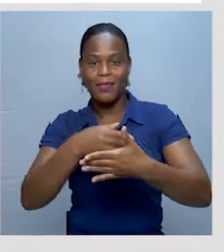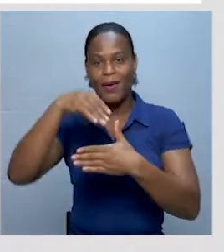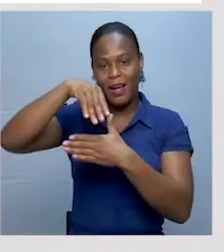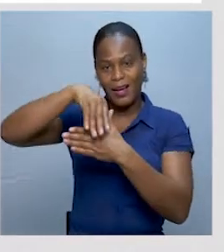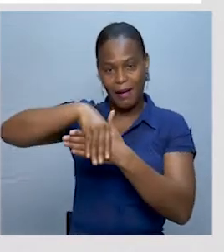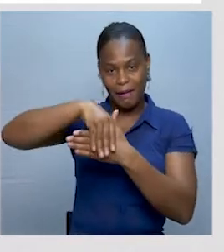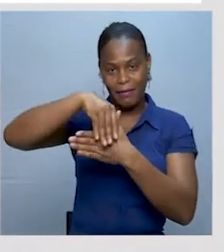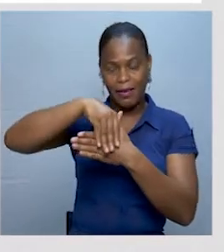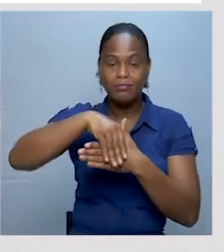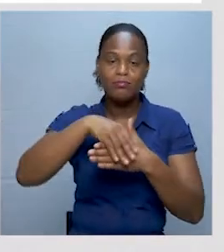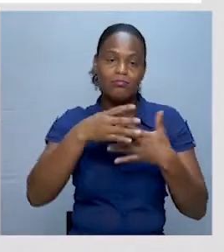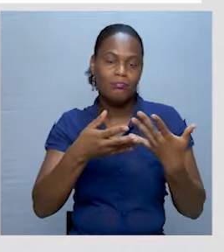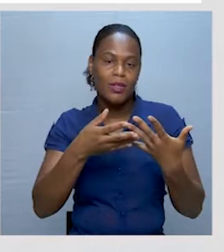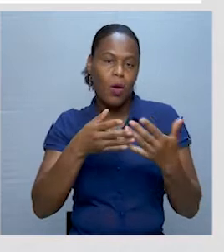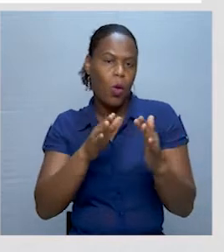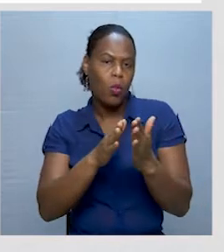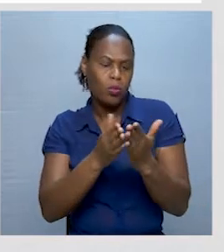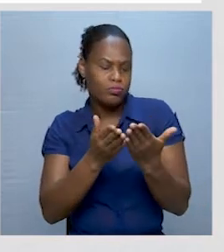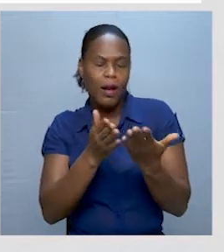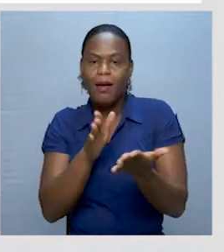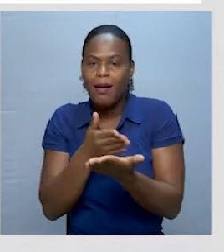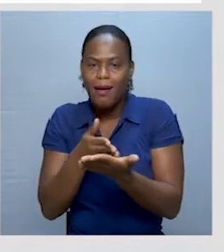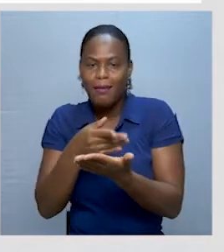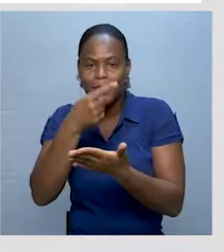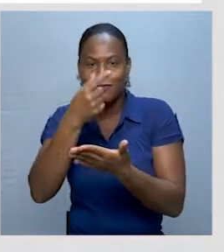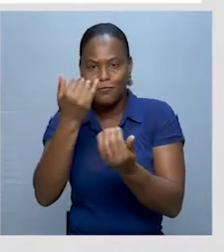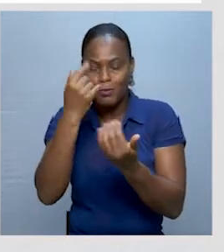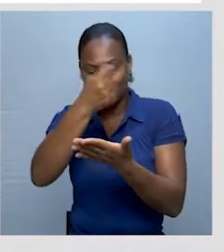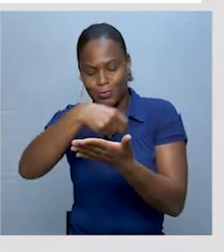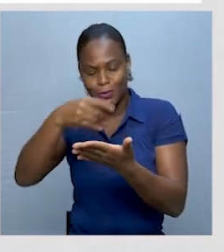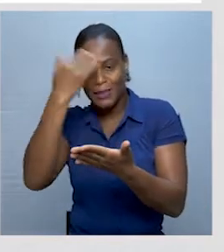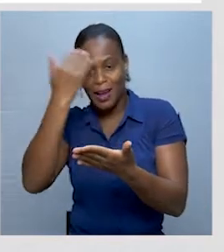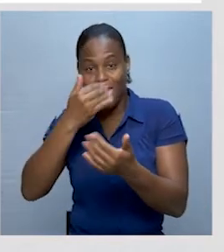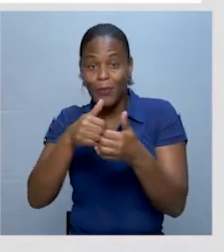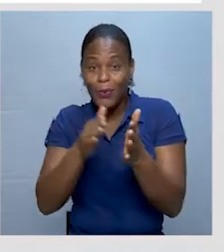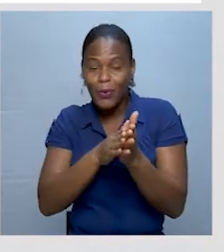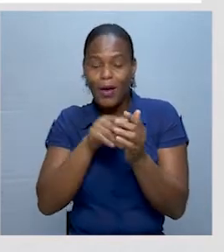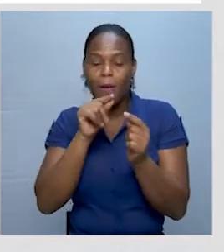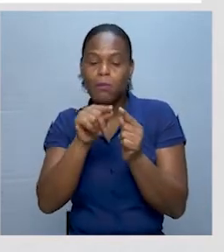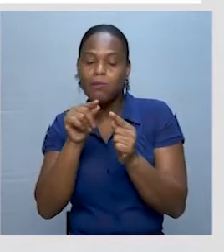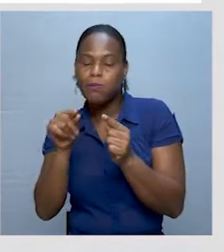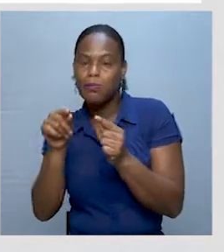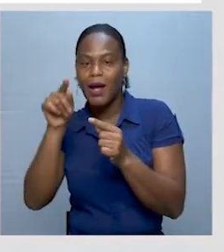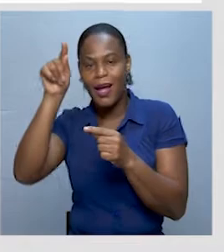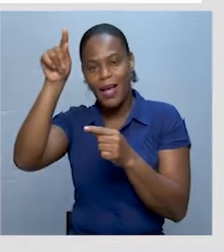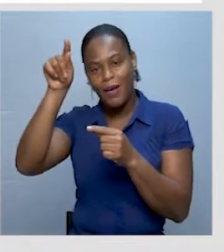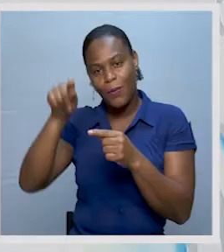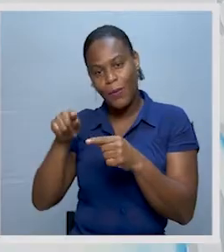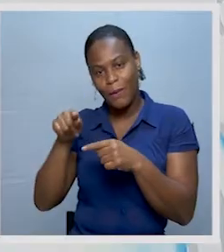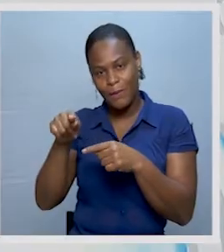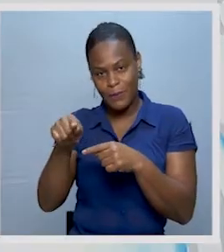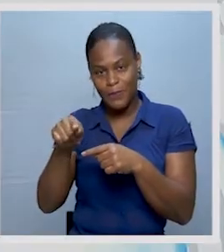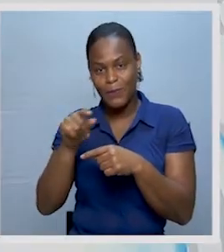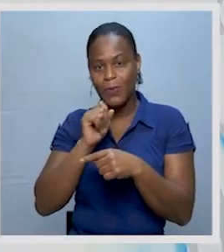as cartas, os diários, todos eles são marcados pelo uso de sinais de pontuação, como reticências, ponto de exclamação.